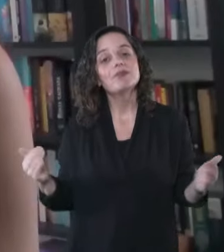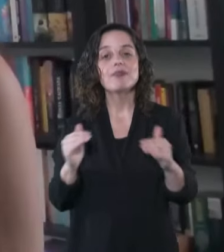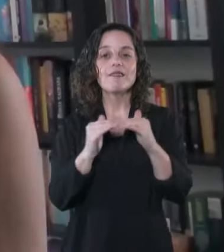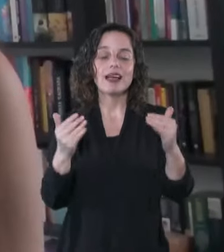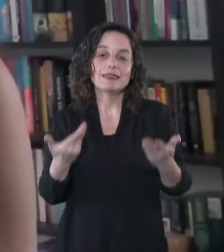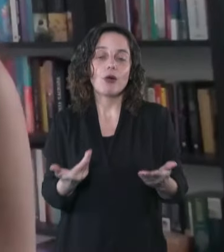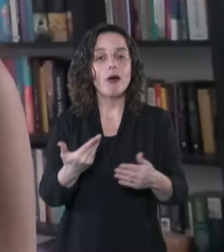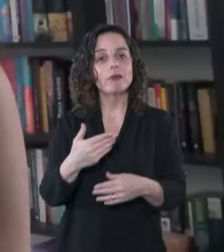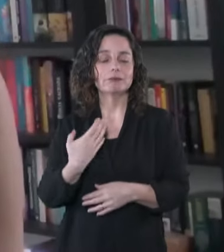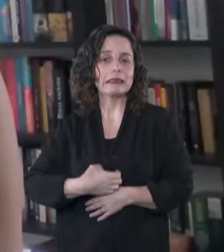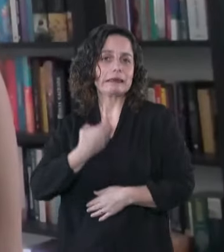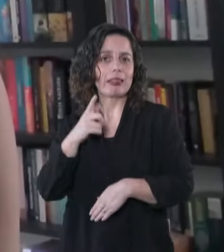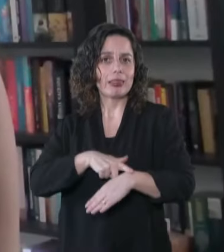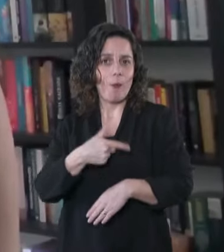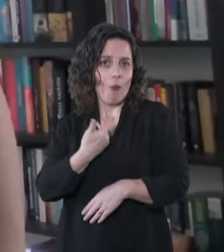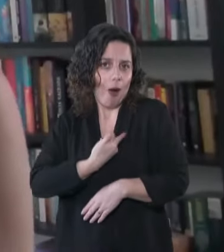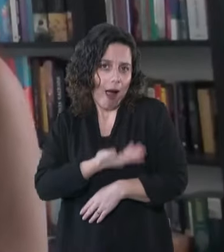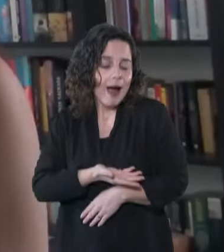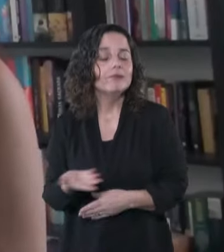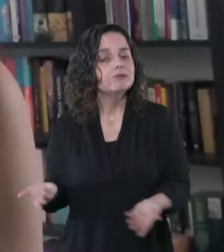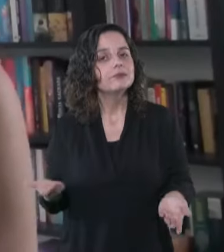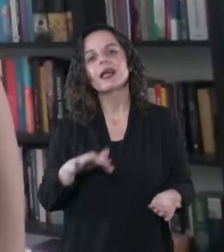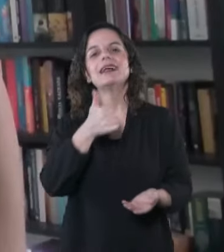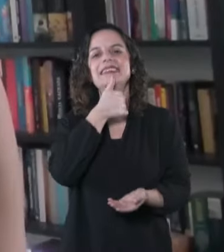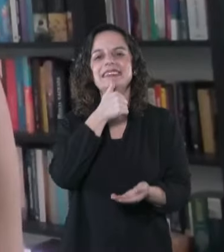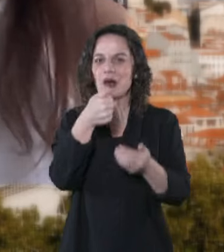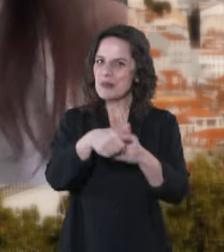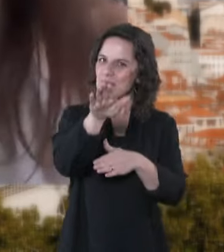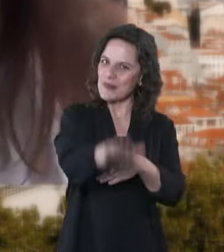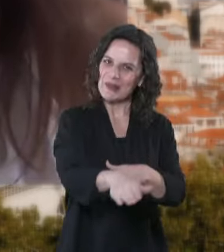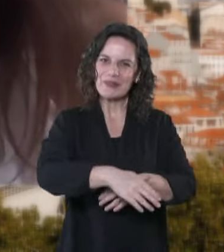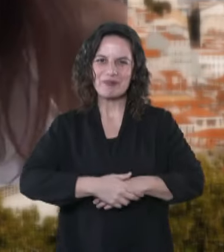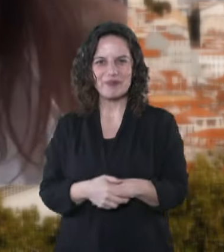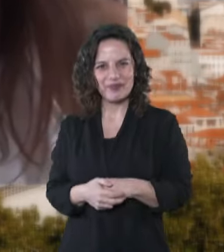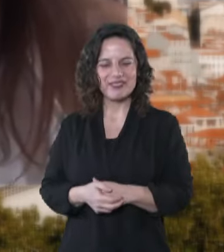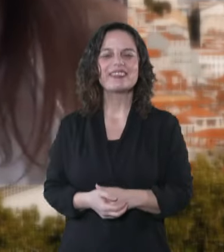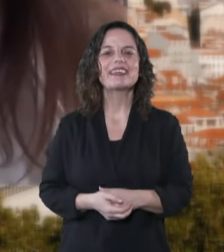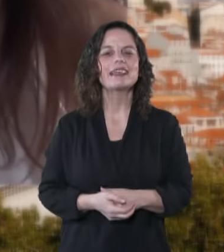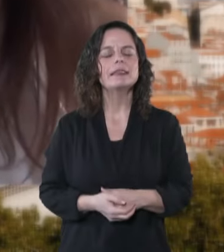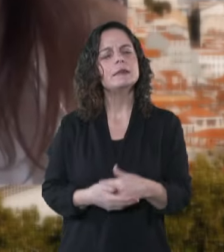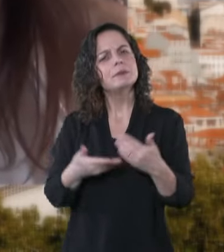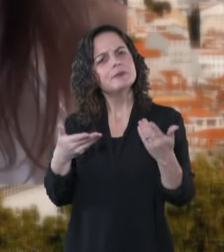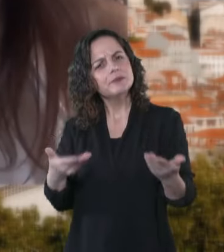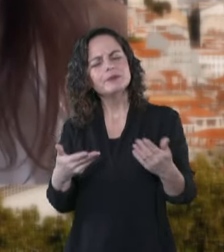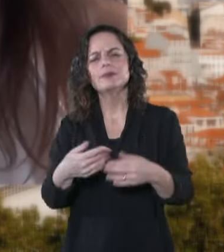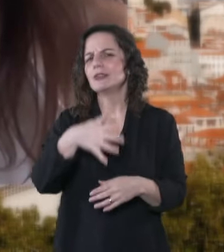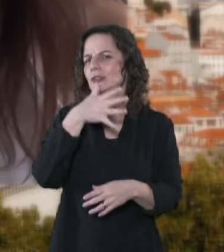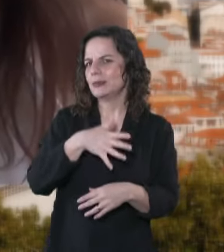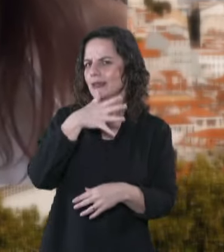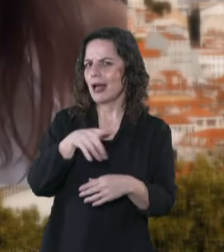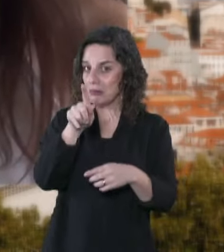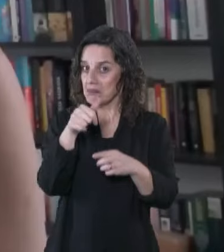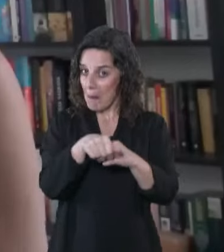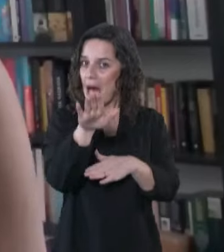em que eu acho que tenho esse tempo e, portanto, decidi dar esse passo. Pode definir numa só palavra o que foi dar